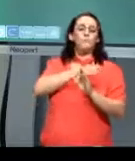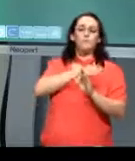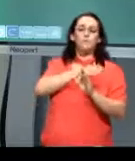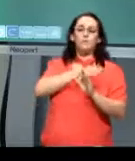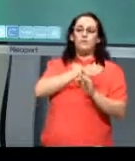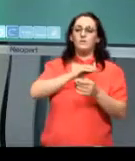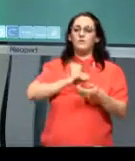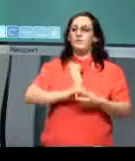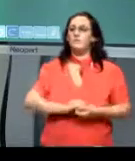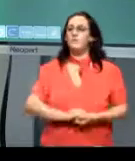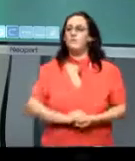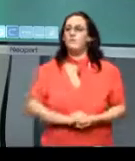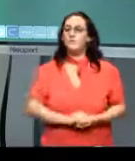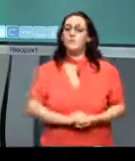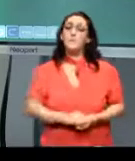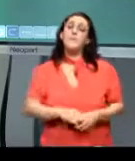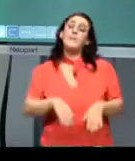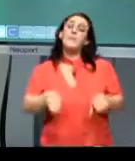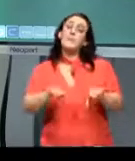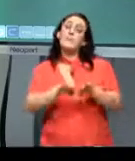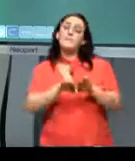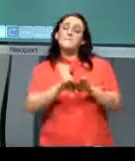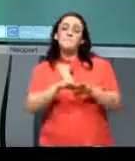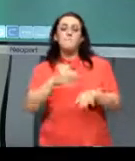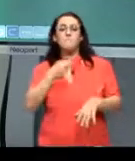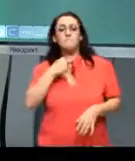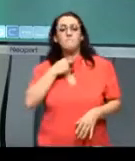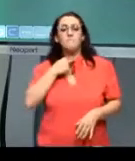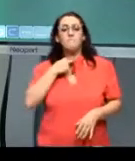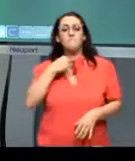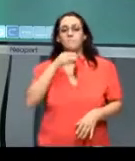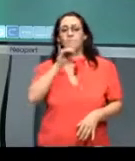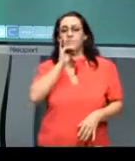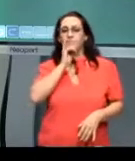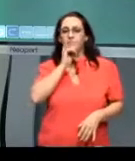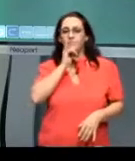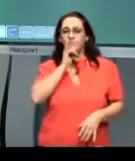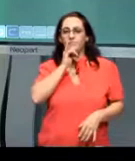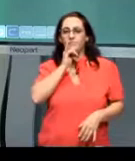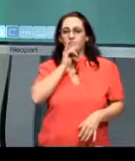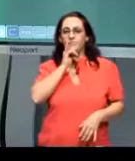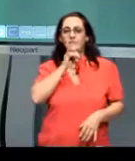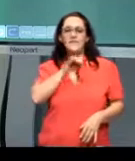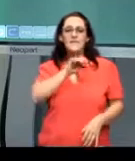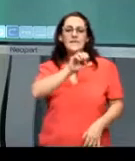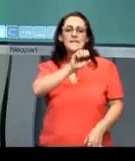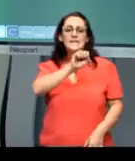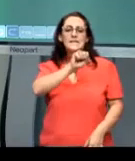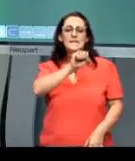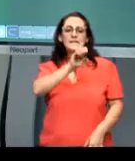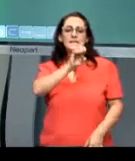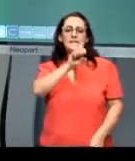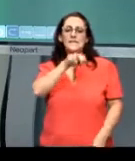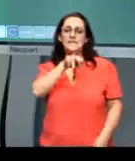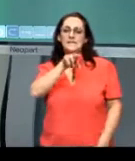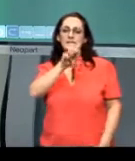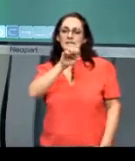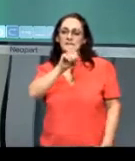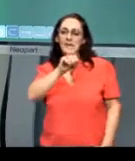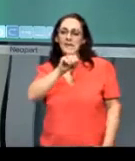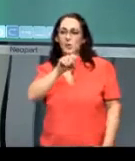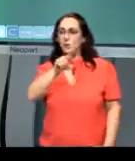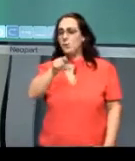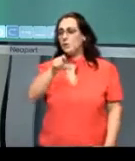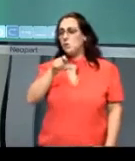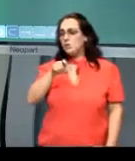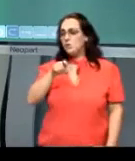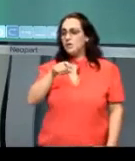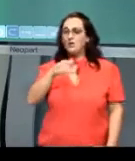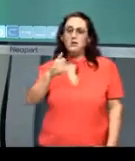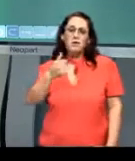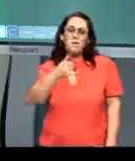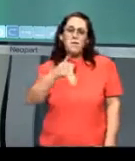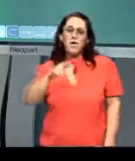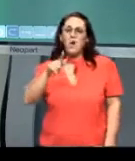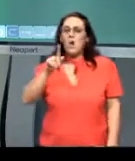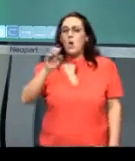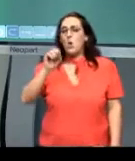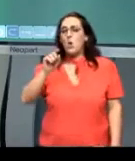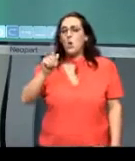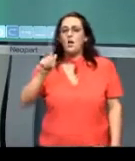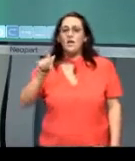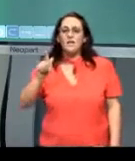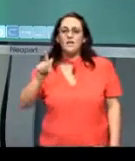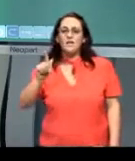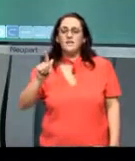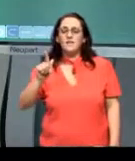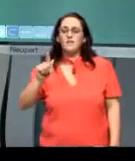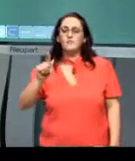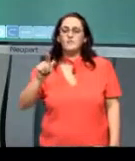né? Não pode aparecer nada do tipo, por exemplo, seno de x menos, sei lá, logaritmo de y, nada